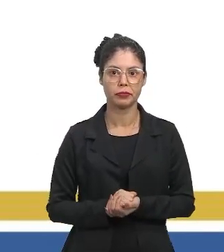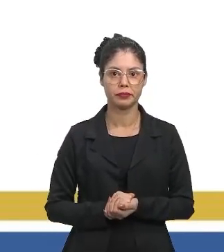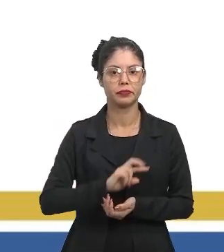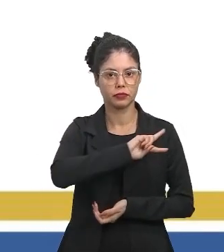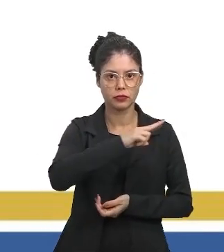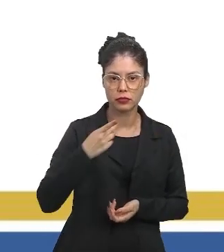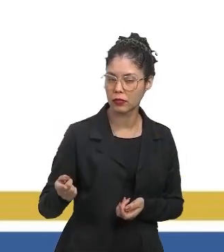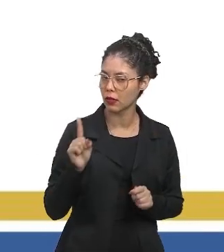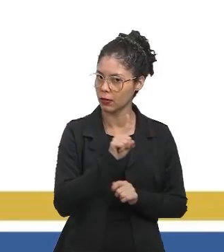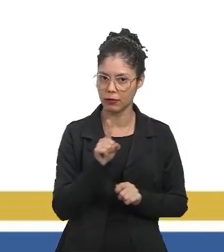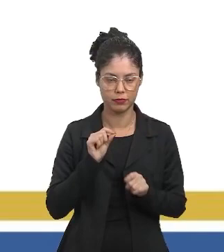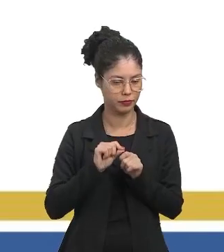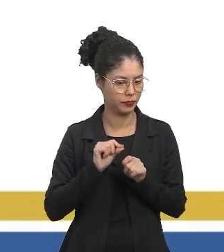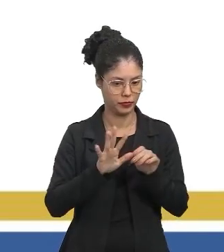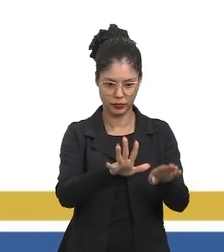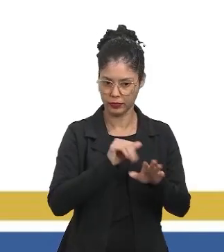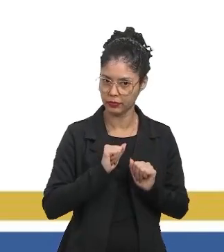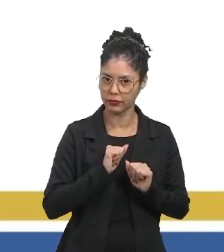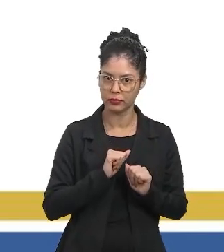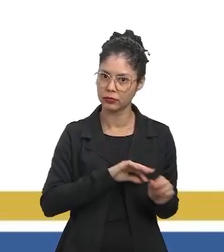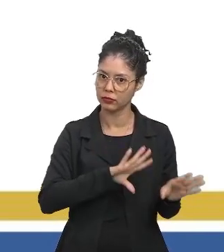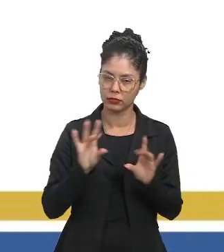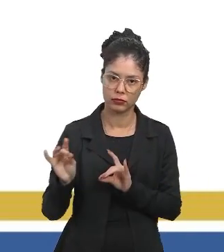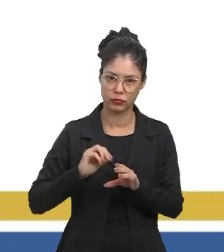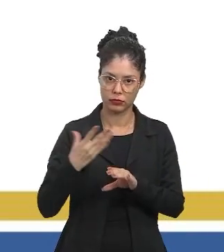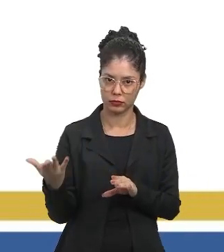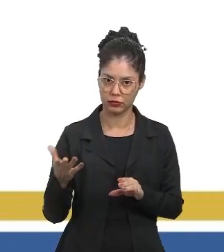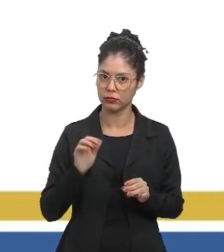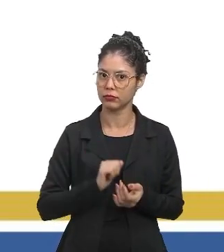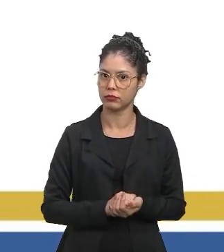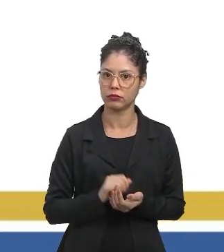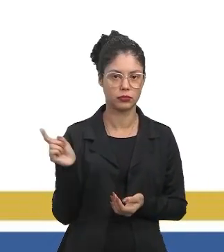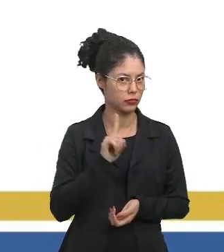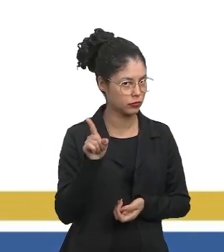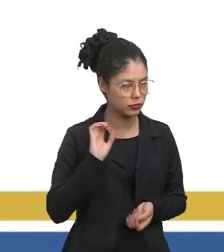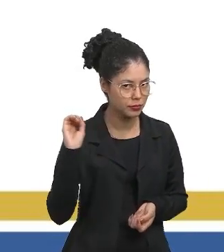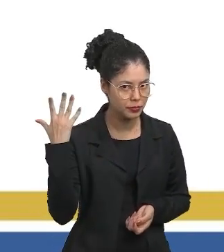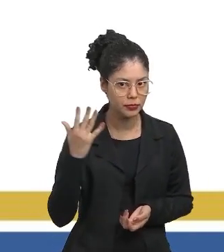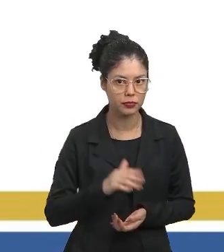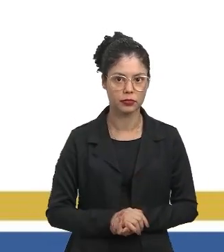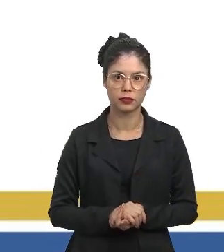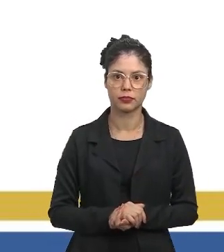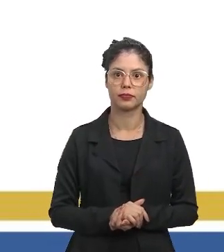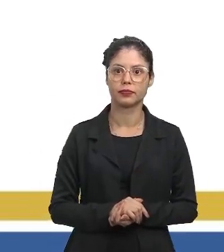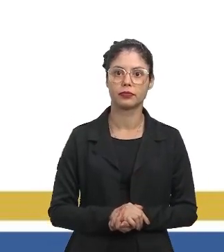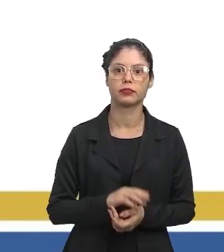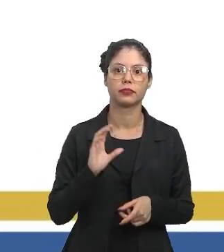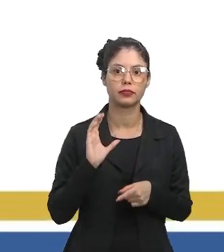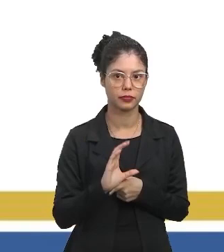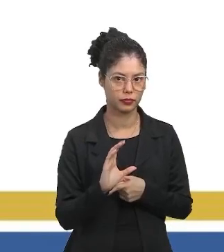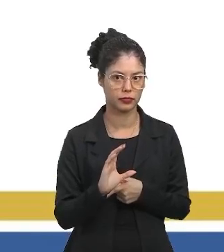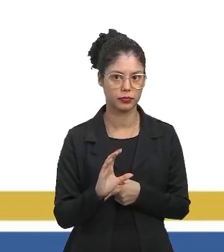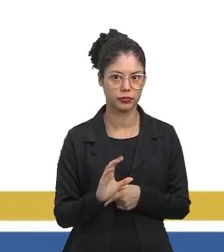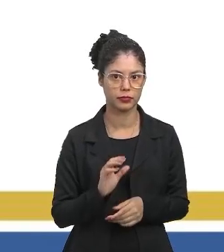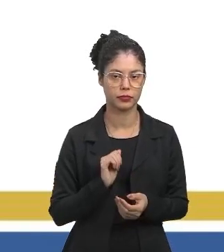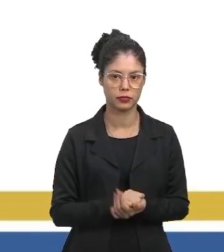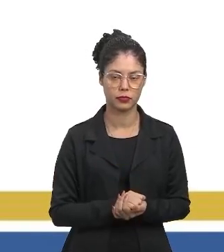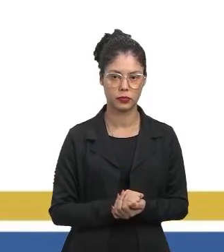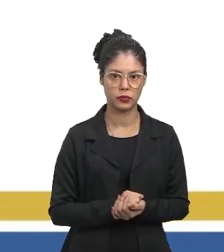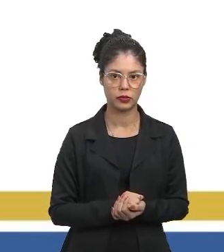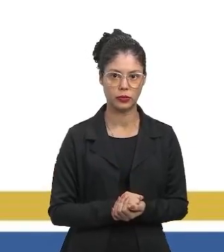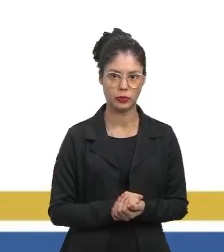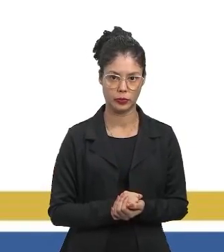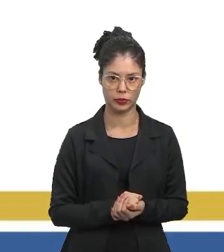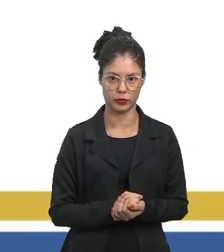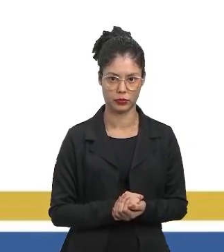RNA mensageiro não vai sequestrar o vírus, não vai levar para fora da célula. Isso não acontece, isso não existe. A imunização produzida por